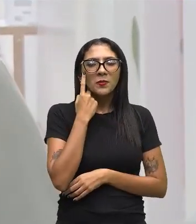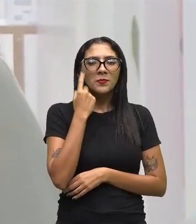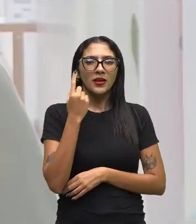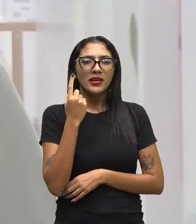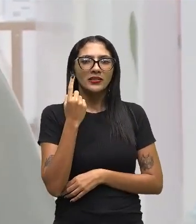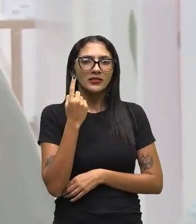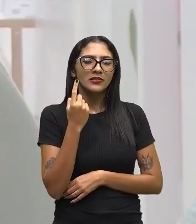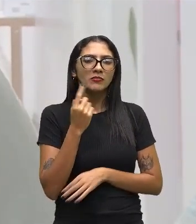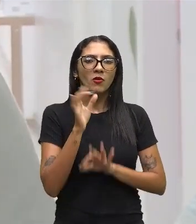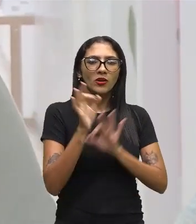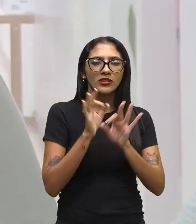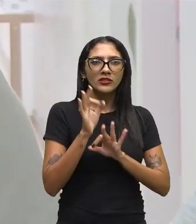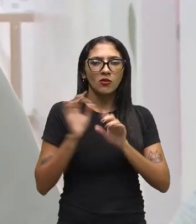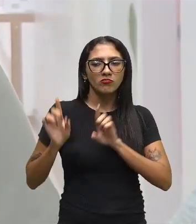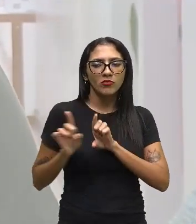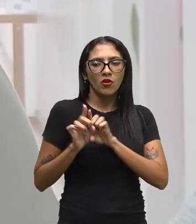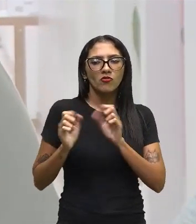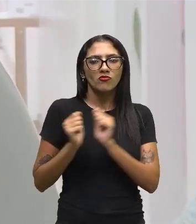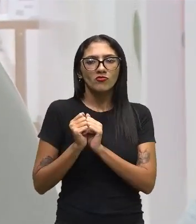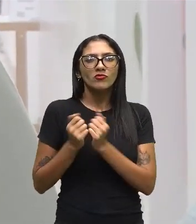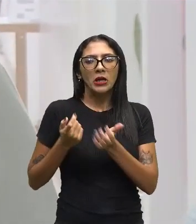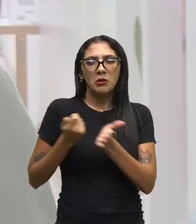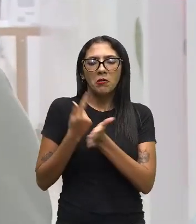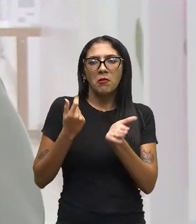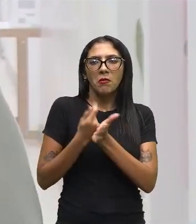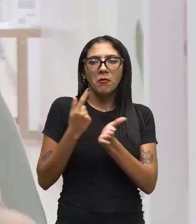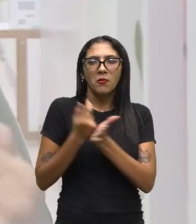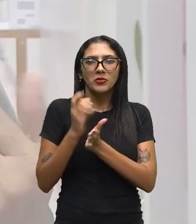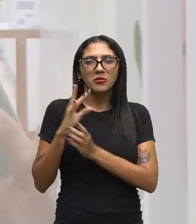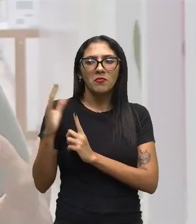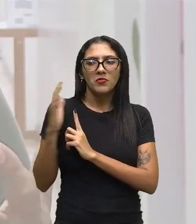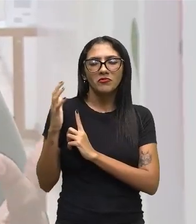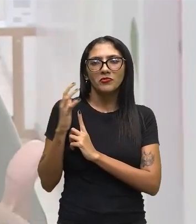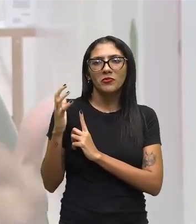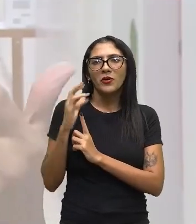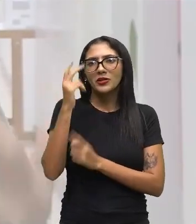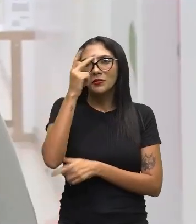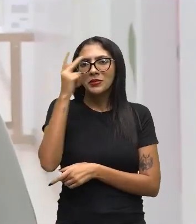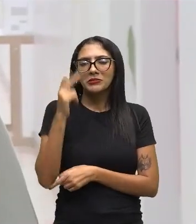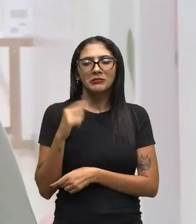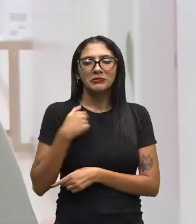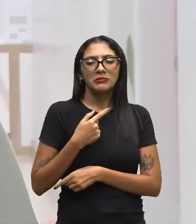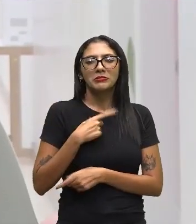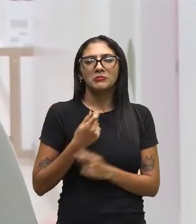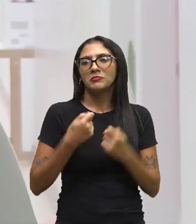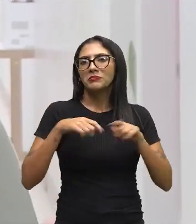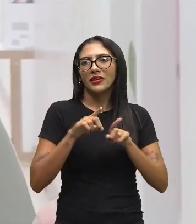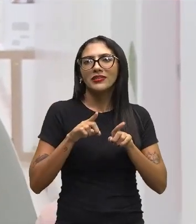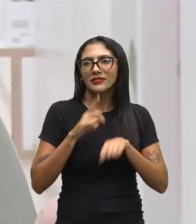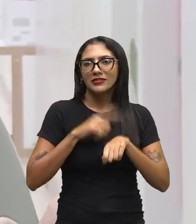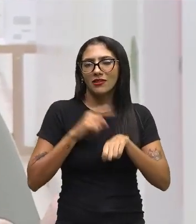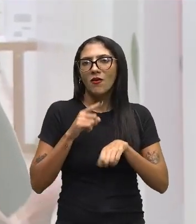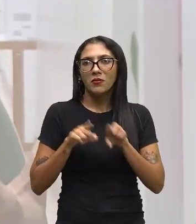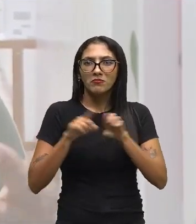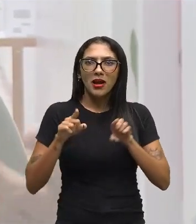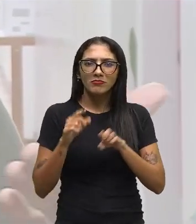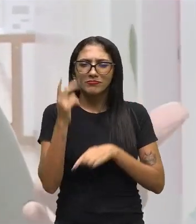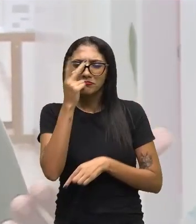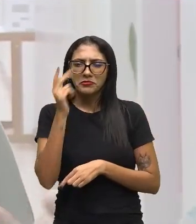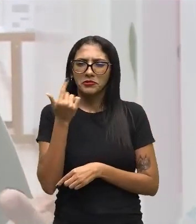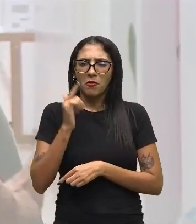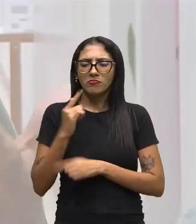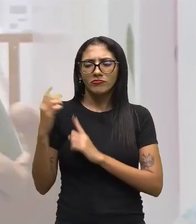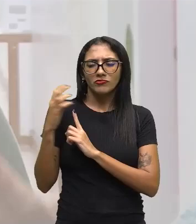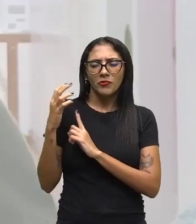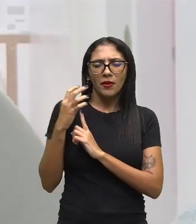lado e a gente, sim, acaba comprando aquilo que a gente nem precisa, nem necessita naquele momento, né? Mas no momento